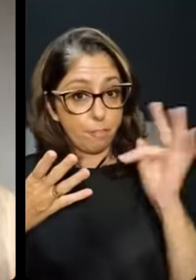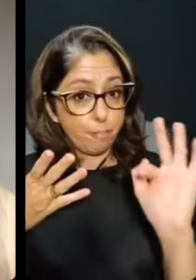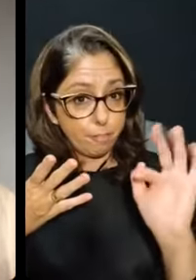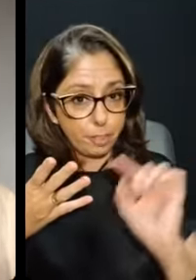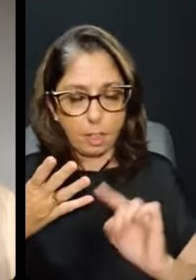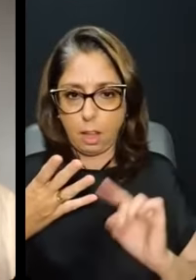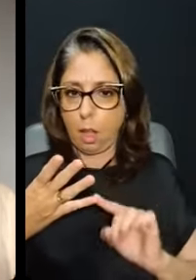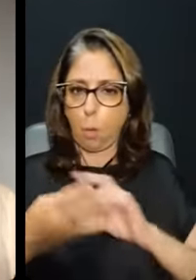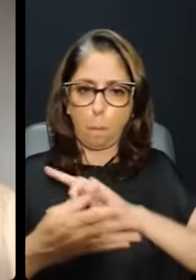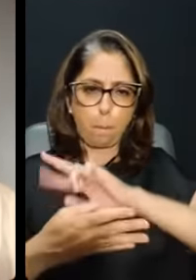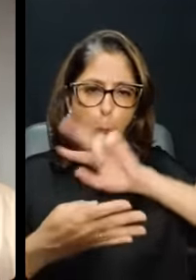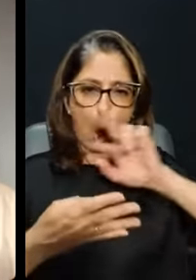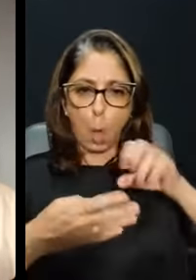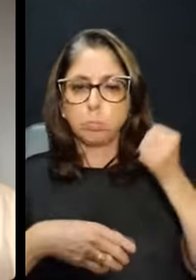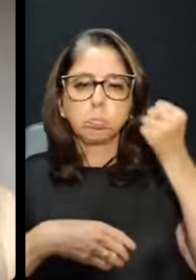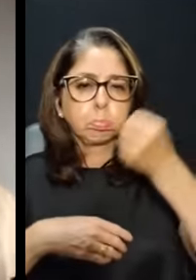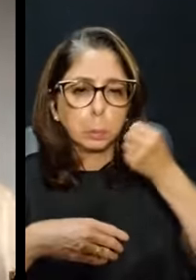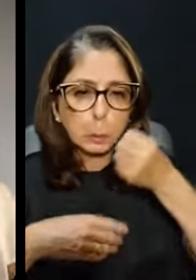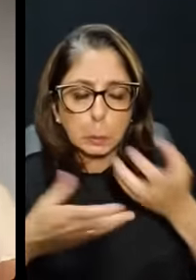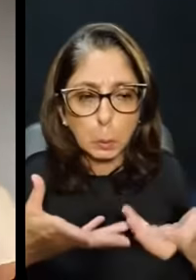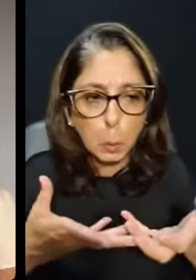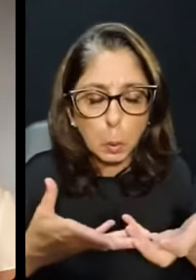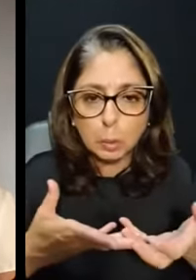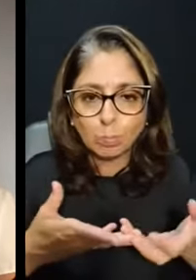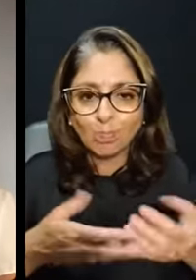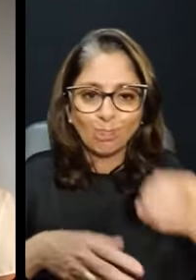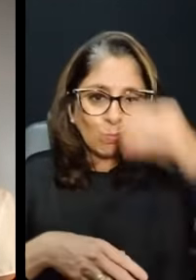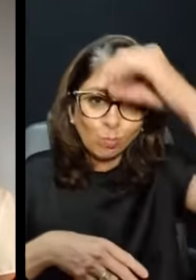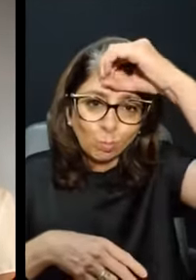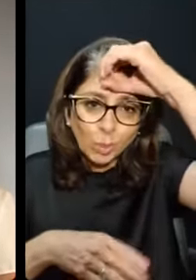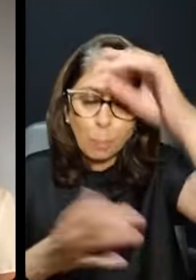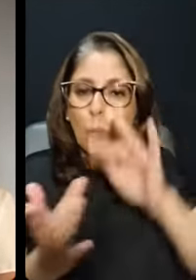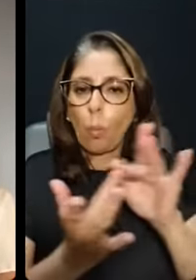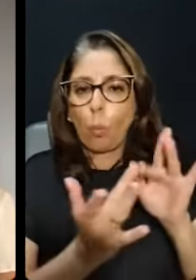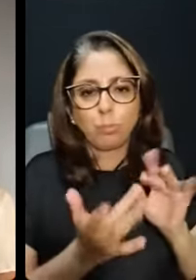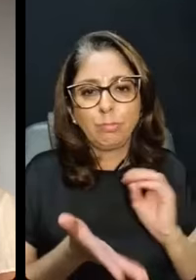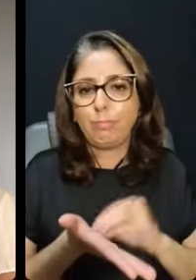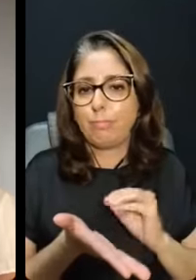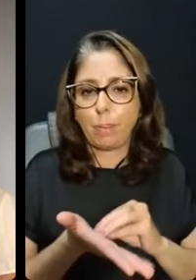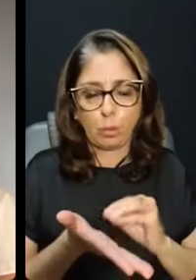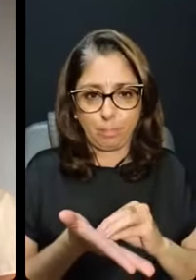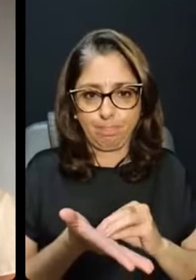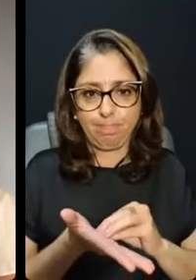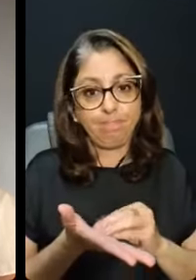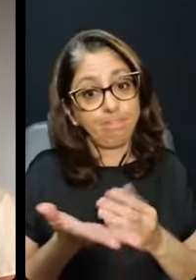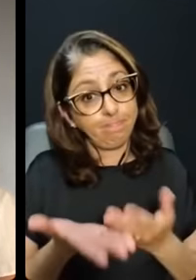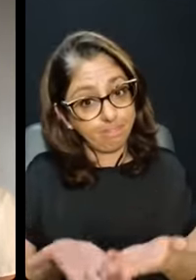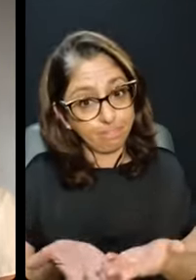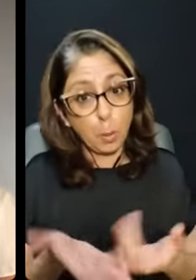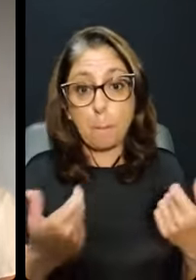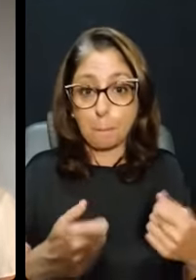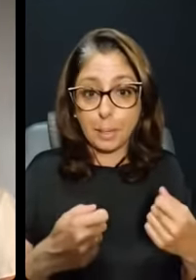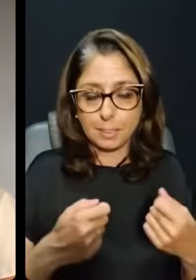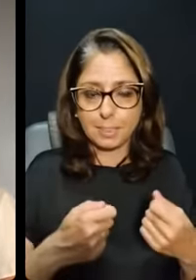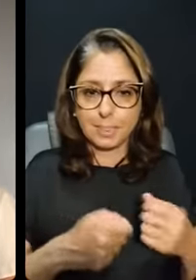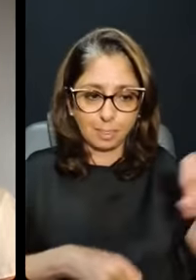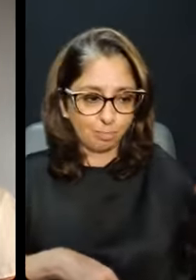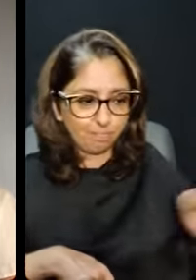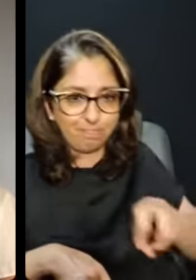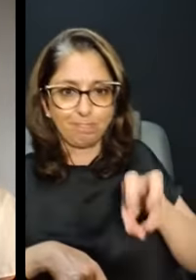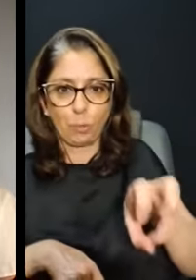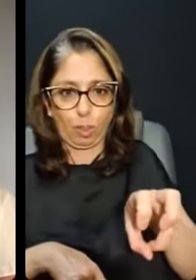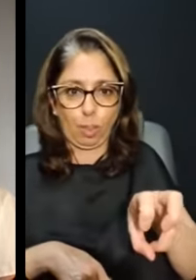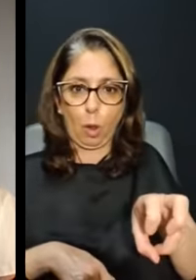realmente transforme esse olhar e comece a atuar, que é o que eu acredito. Então, os espaços que realmente não